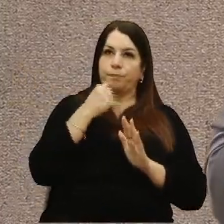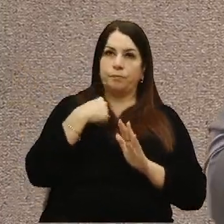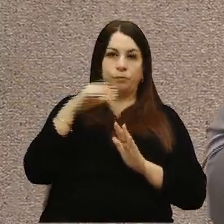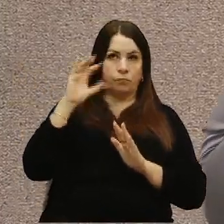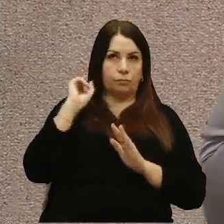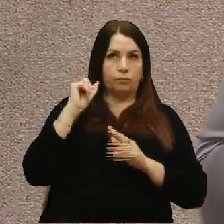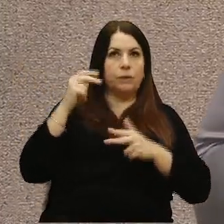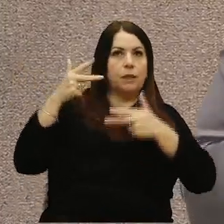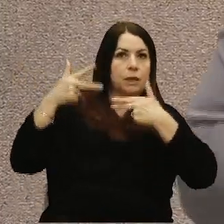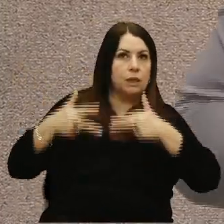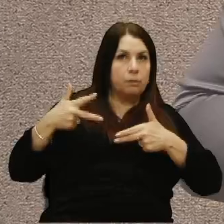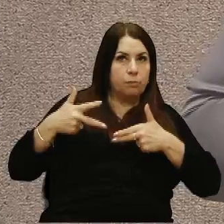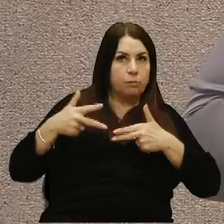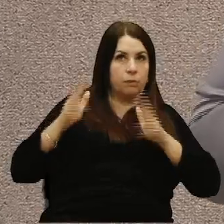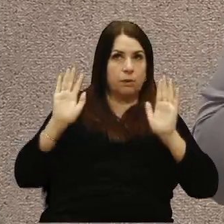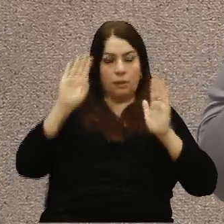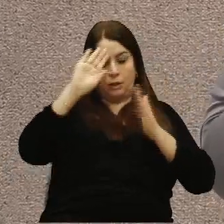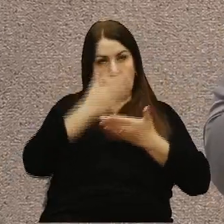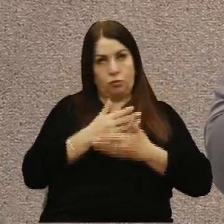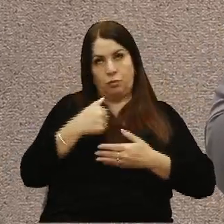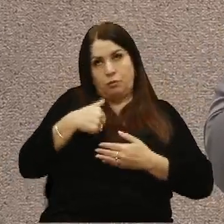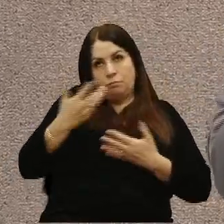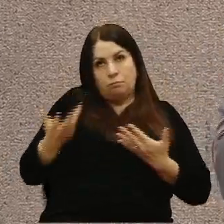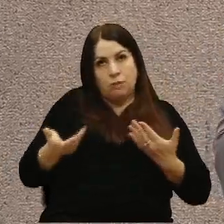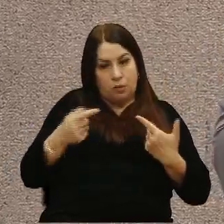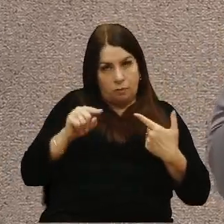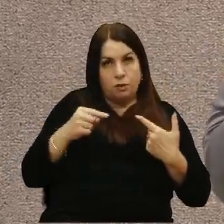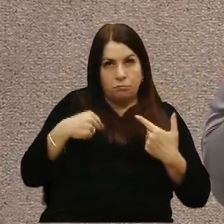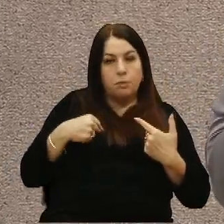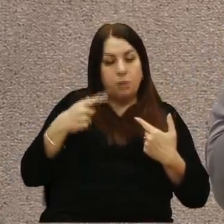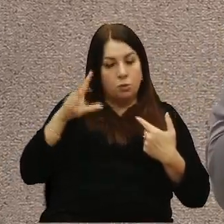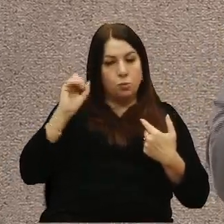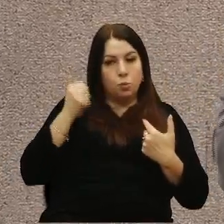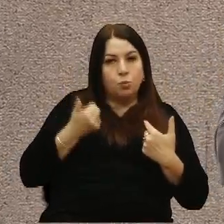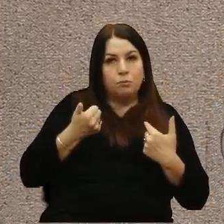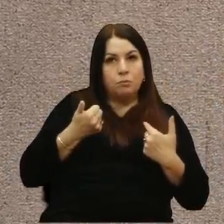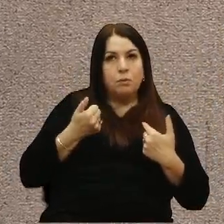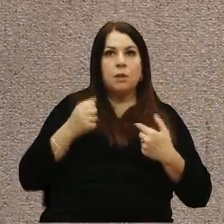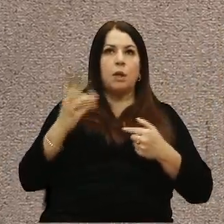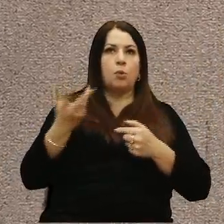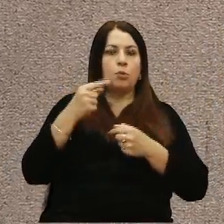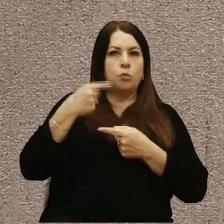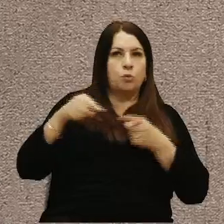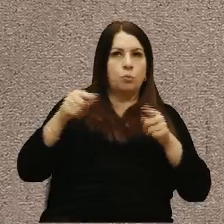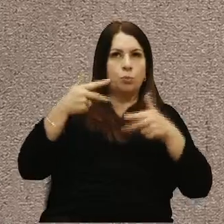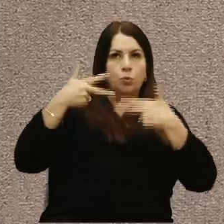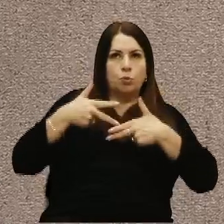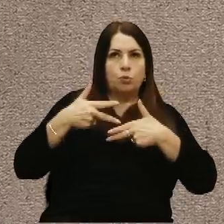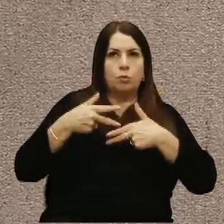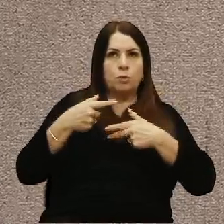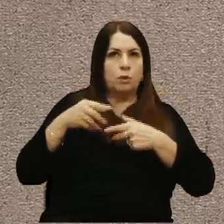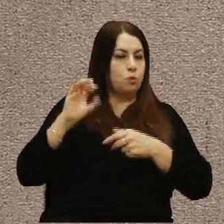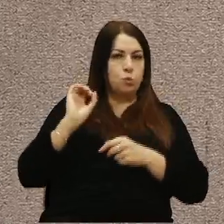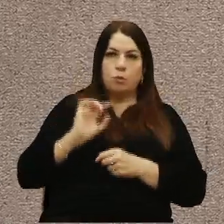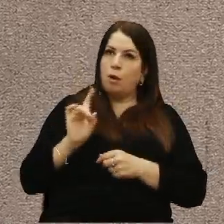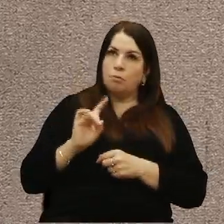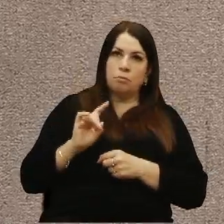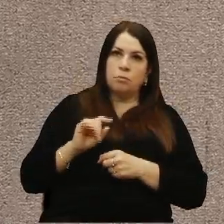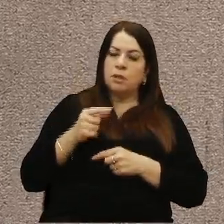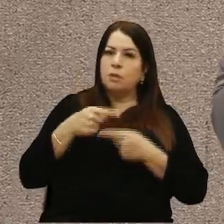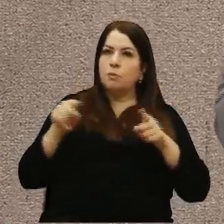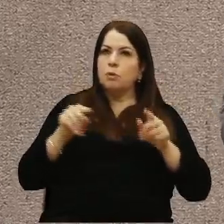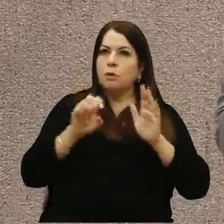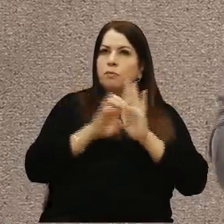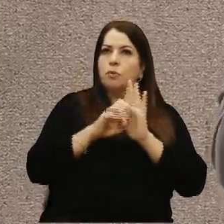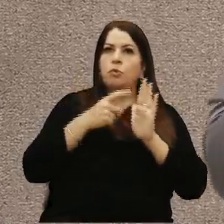hip hop. Quem acredita que eu ouço hip hop? Tem gente que não acredita, talvez. Mas eu ouço. Agora, é toda música de hip hop que eu ouço? Claro que não. Tem música evangélica